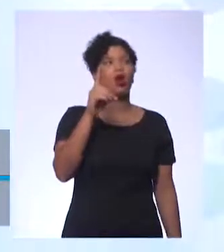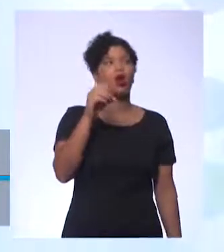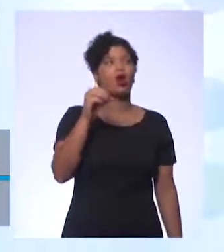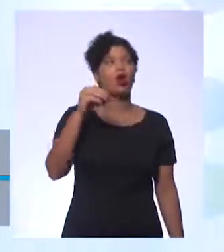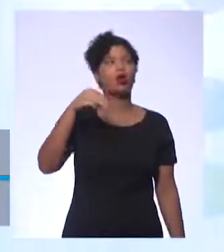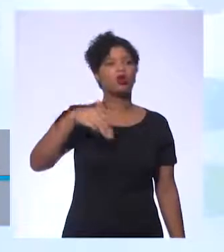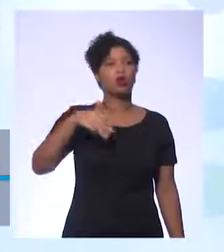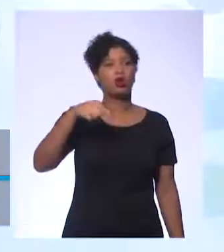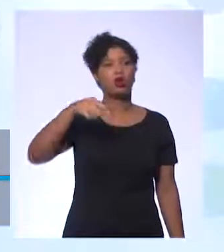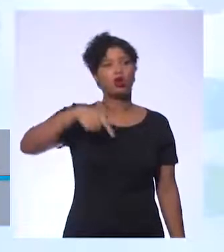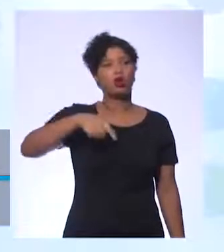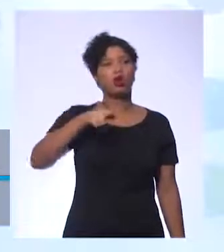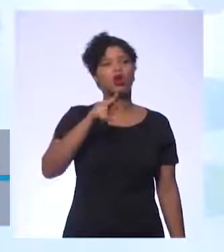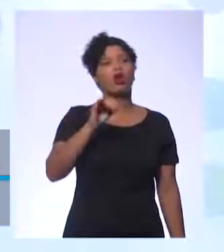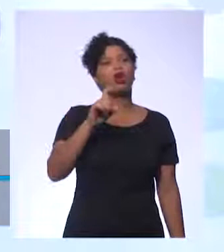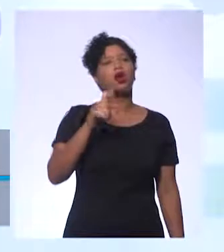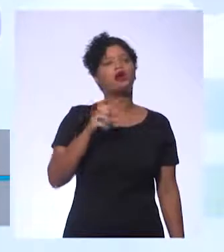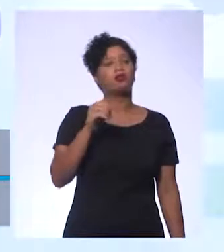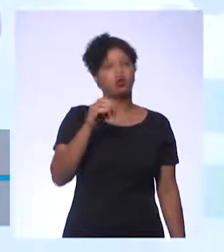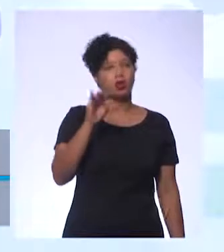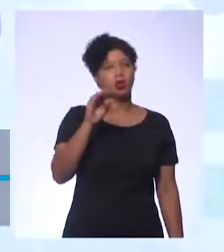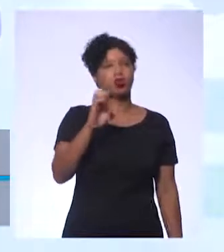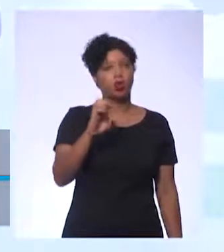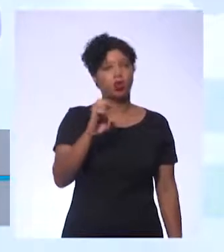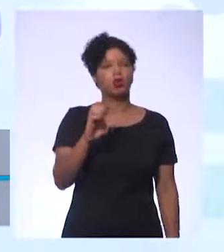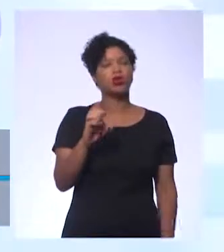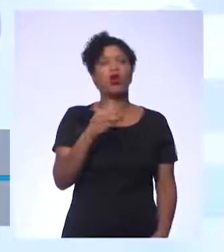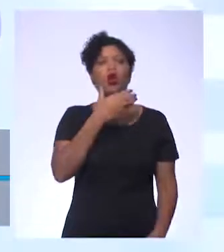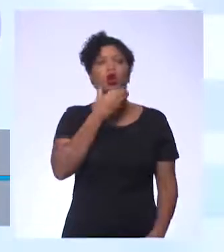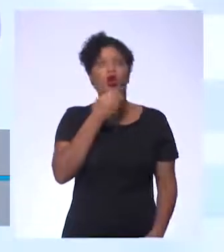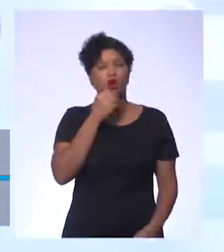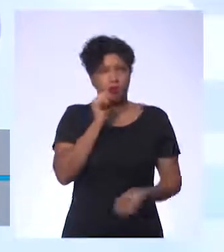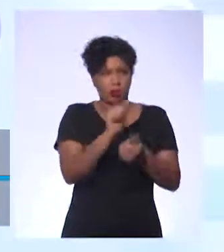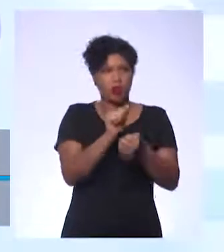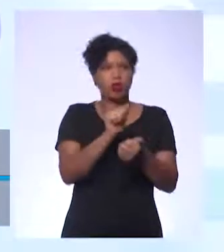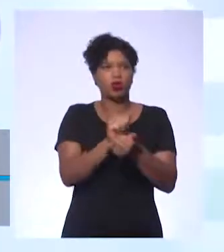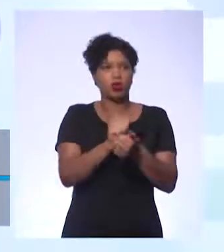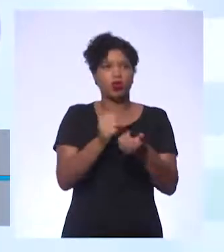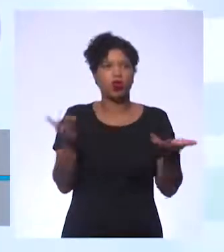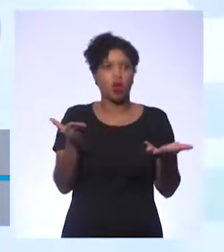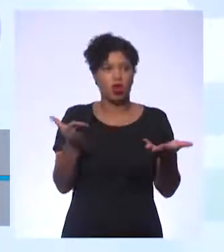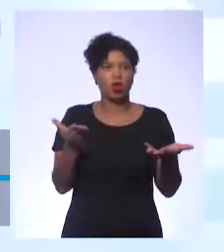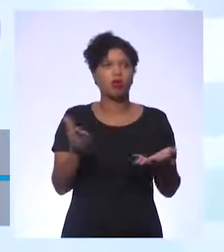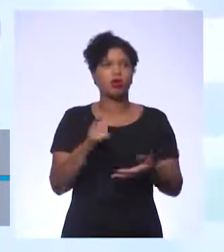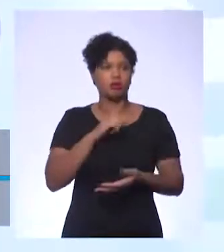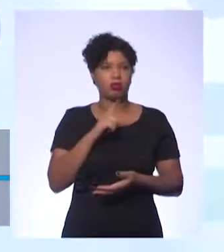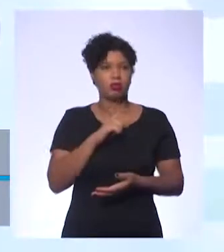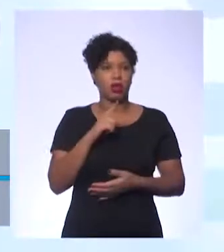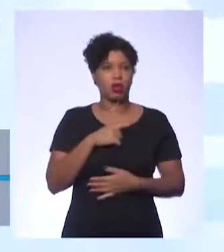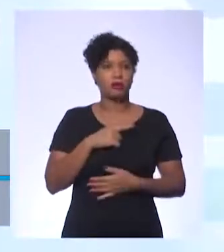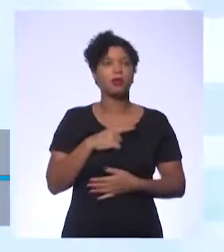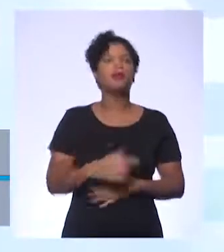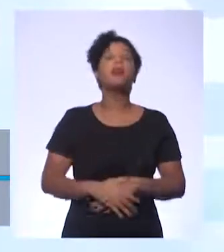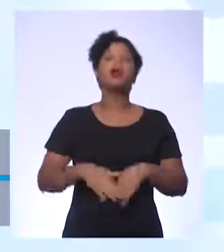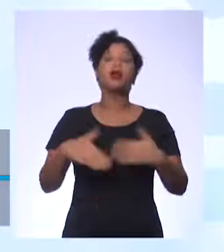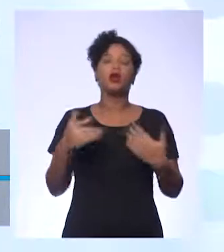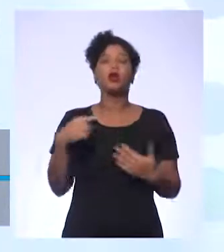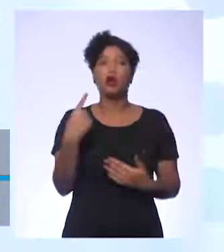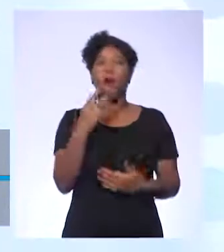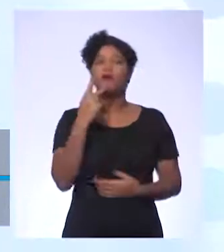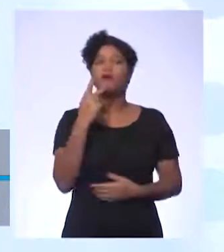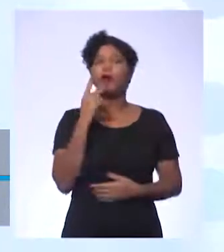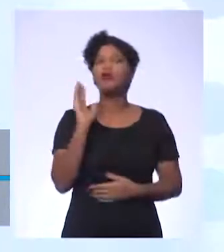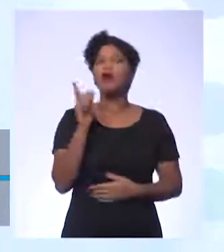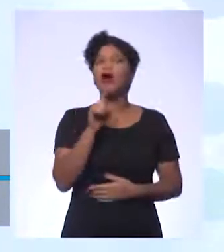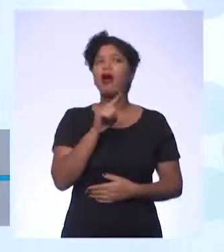ali, no contexto atual. Tá? Então, nós vamos pensar nesse contexto aí. Já que eu comentei, então, e nós falamos um pouco desse Dom Quixote, nós